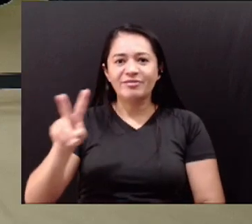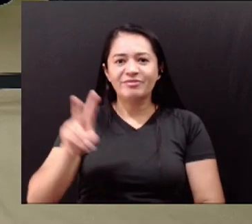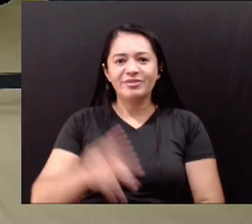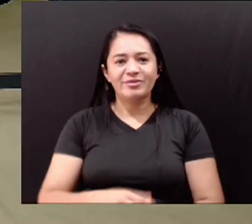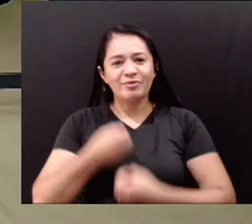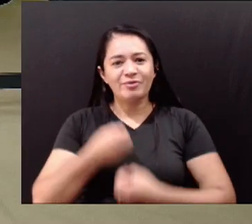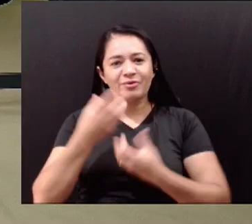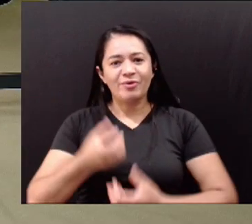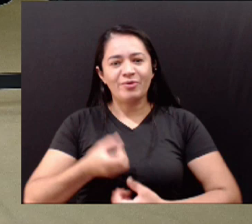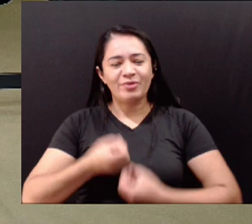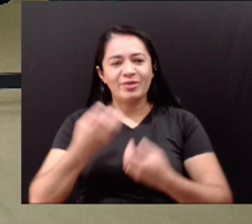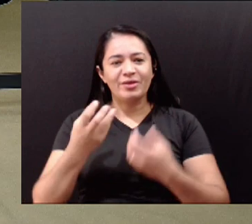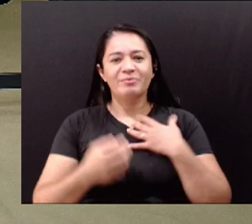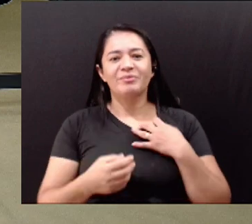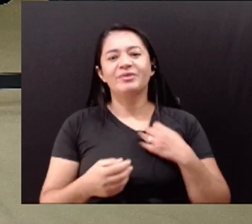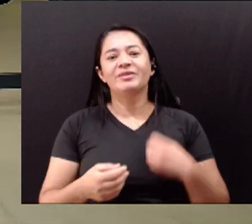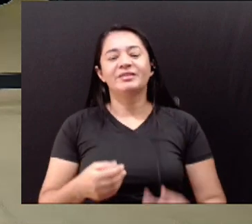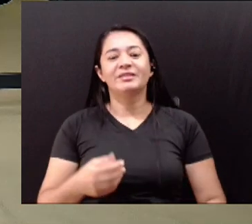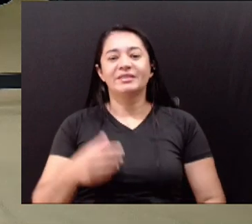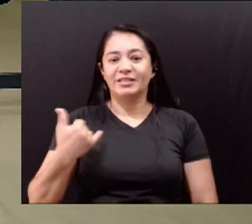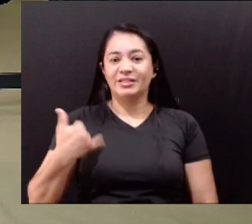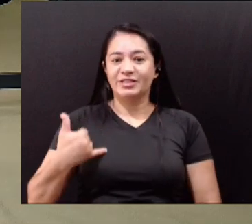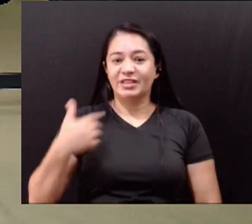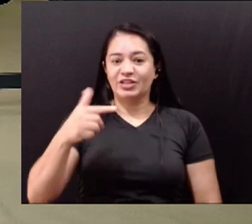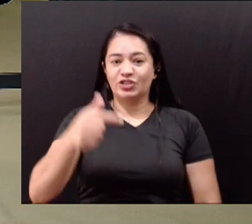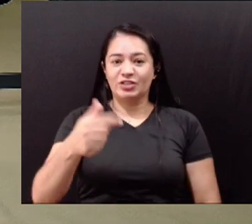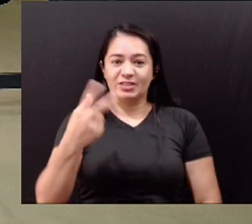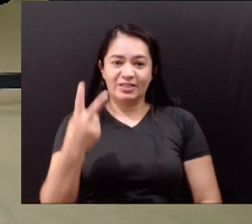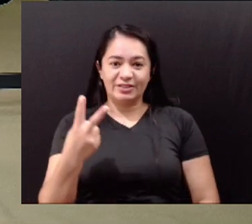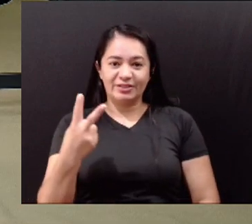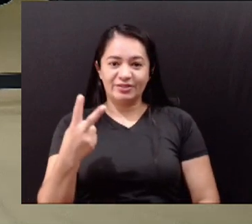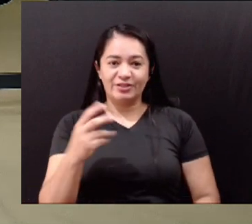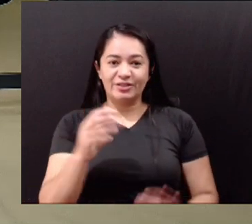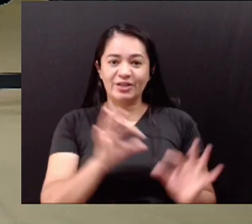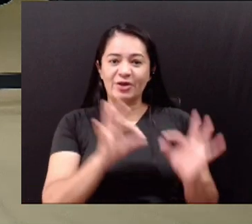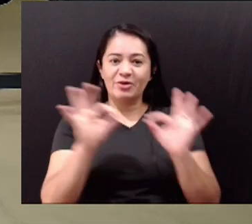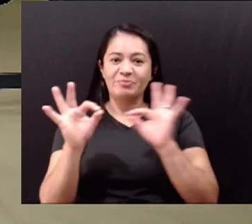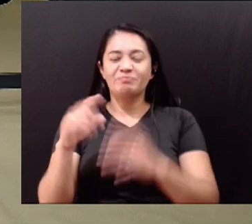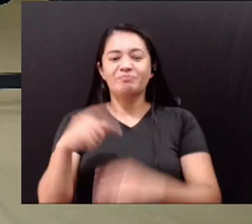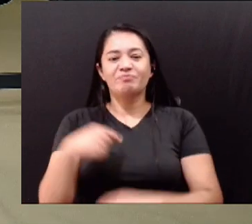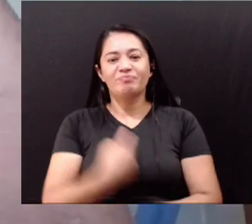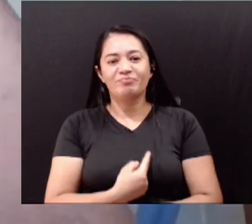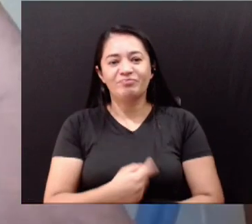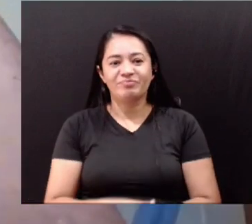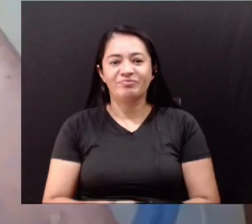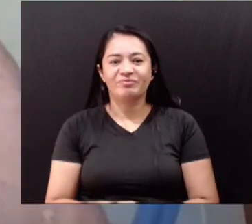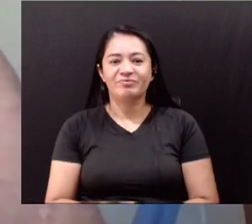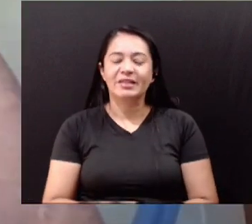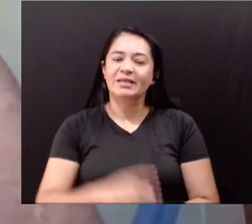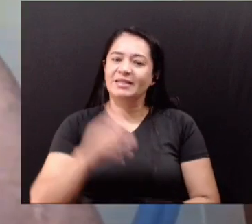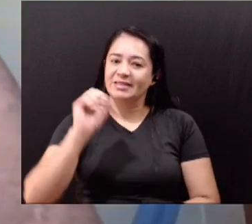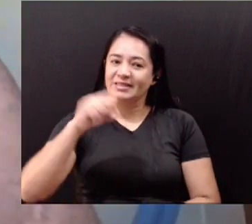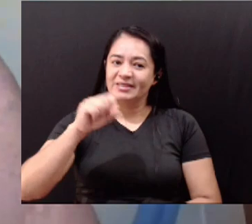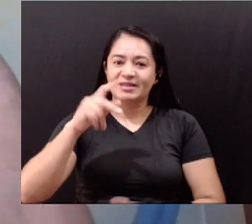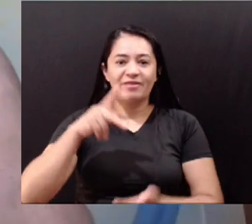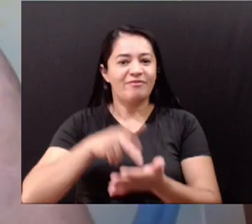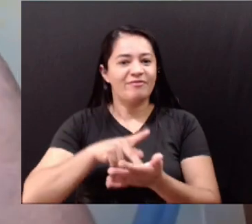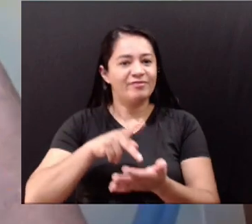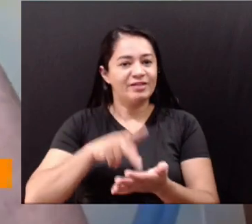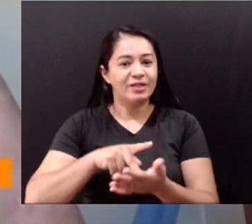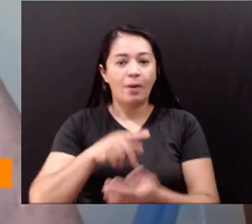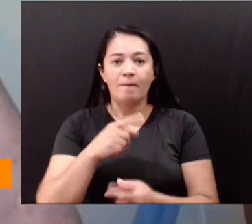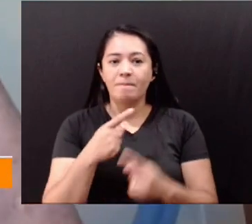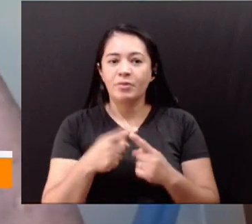Renata, 72 anos, de Indaiatuba, acompanhando a gente. De fato. Eu acho que quando você está vivendo entre